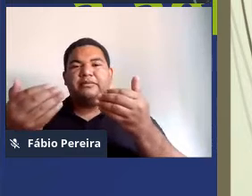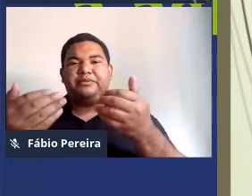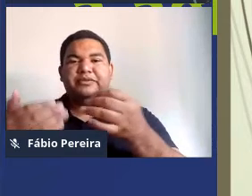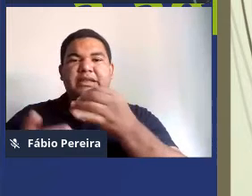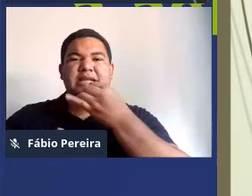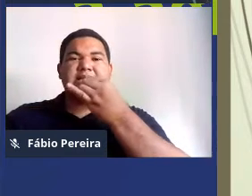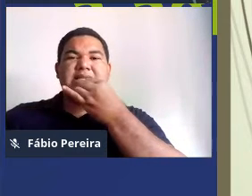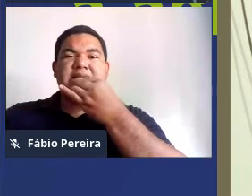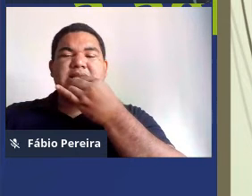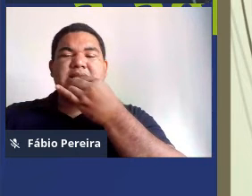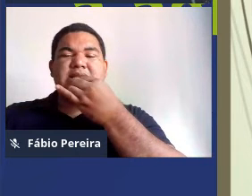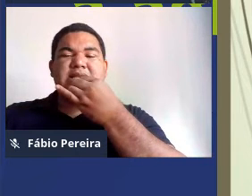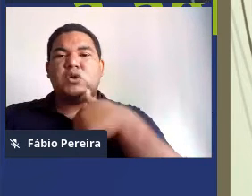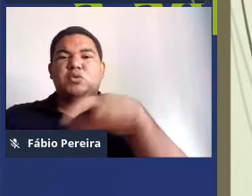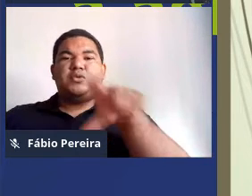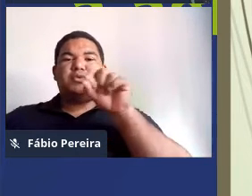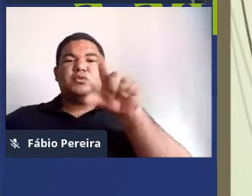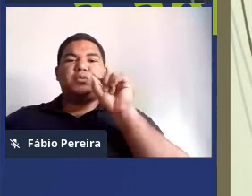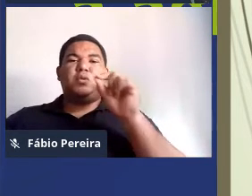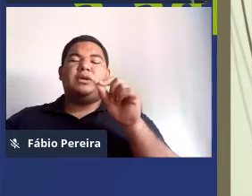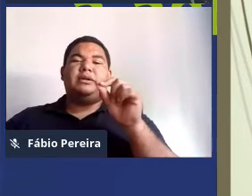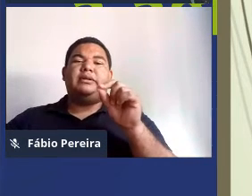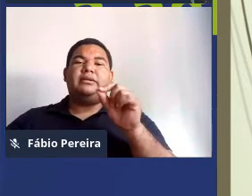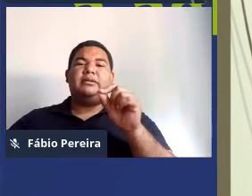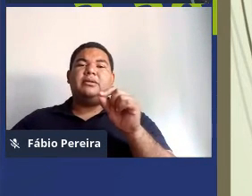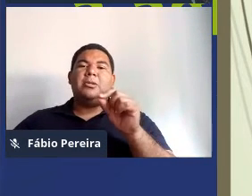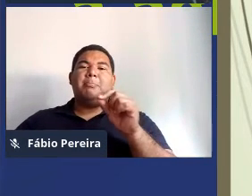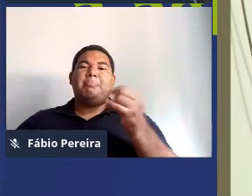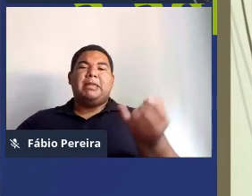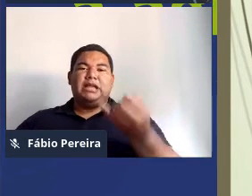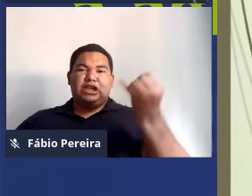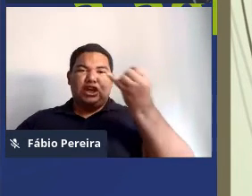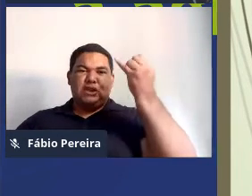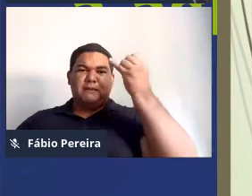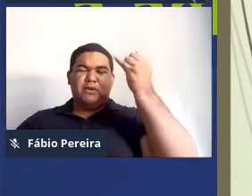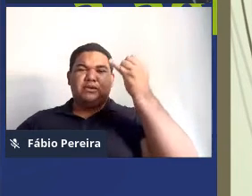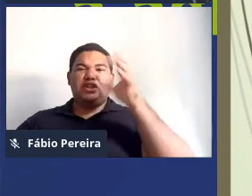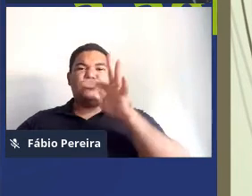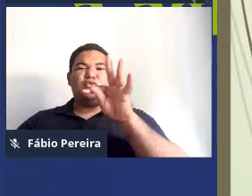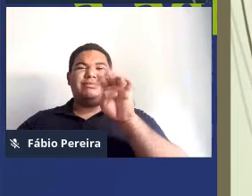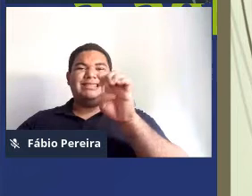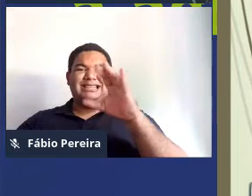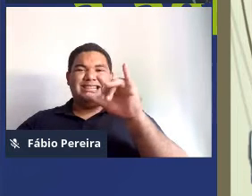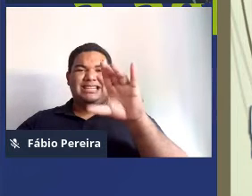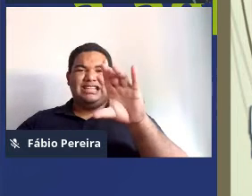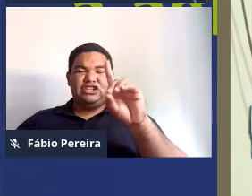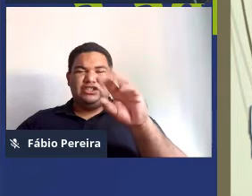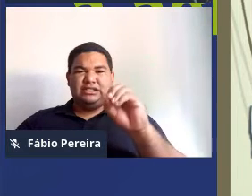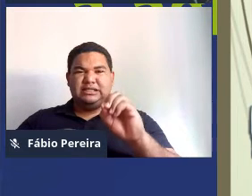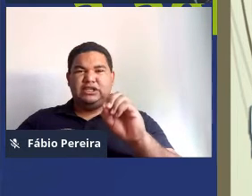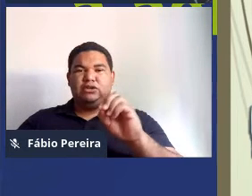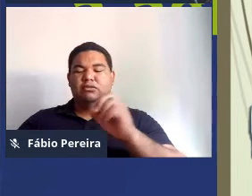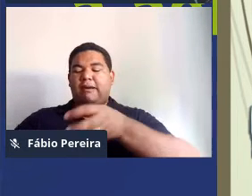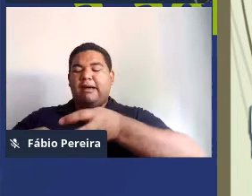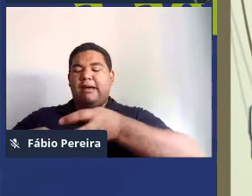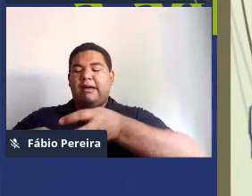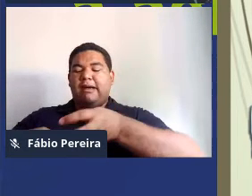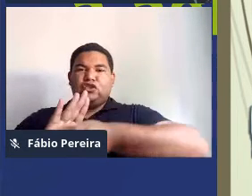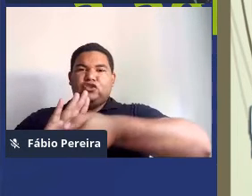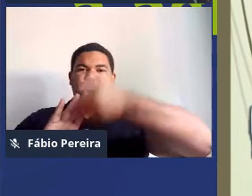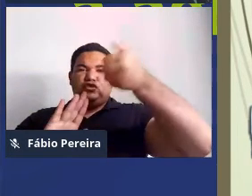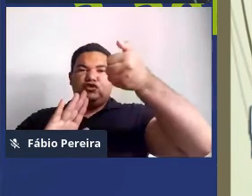tecido que eu escolhi, que eu achei que era importante para aquela rota, fazer a extração do RNA